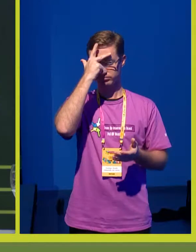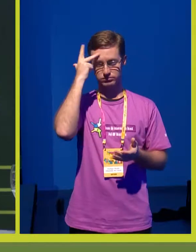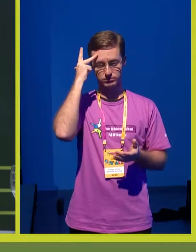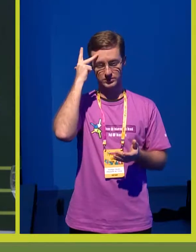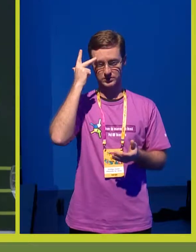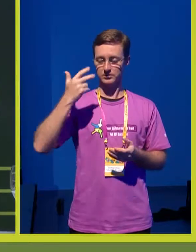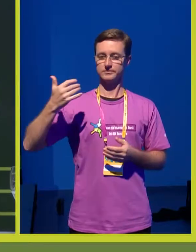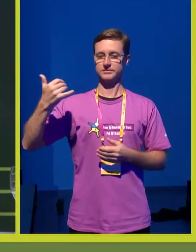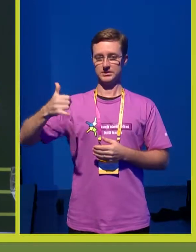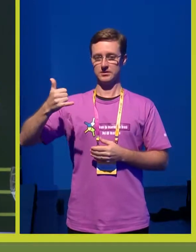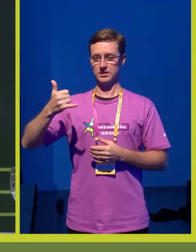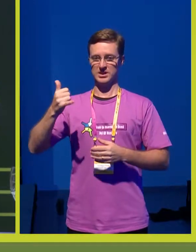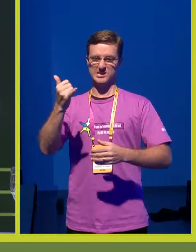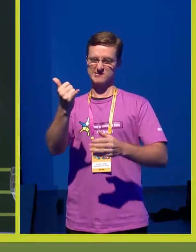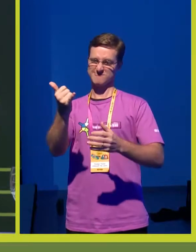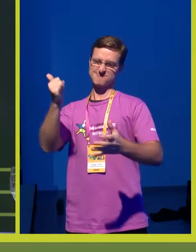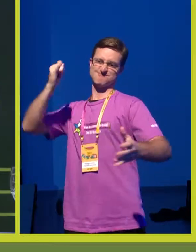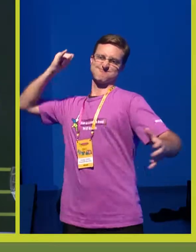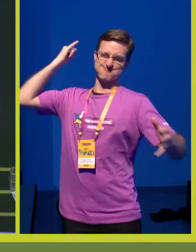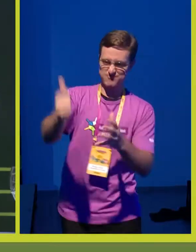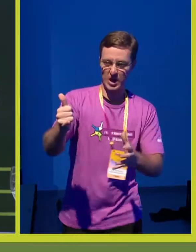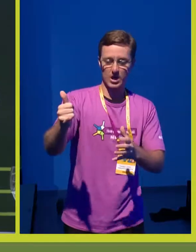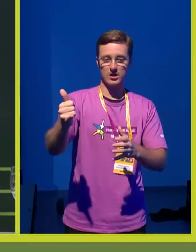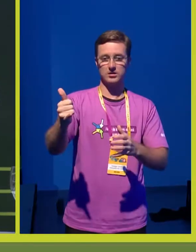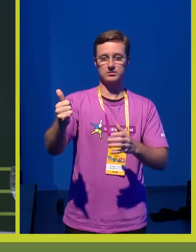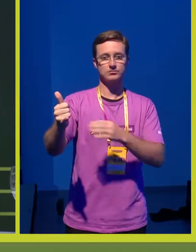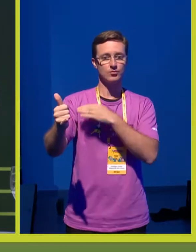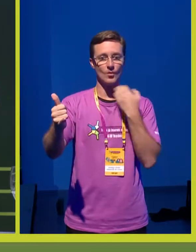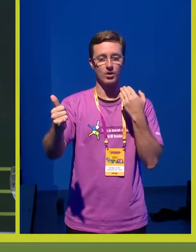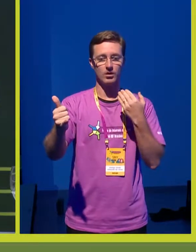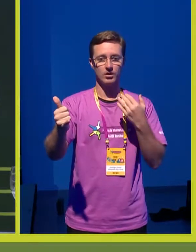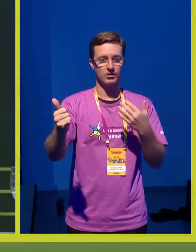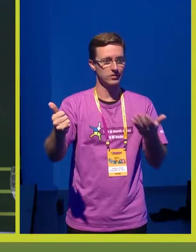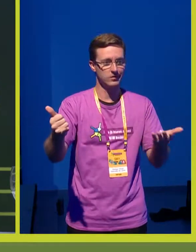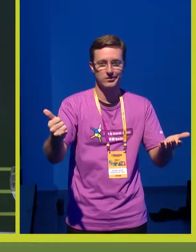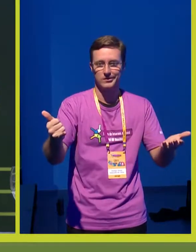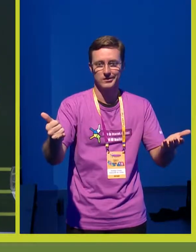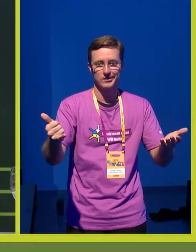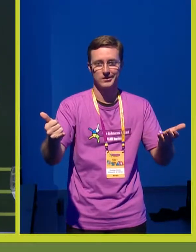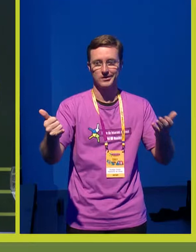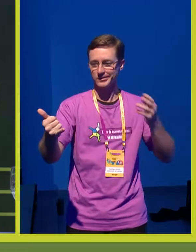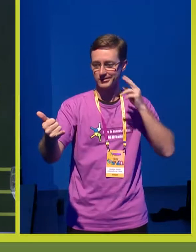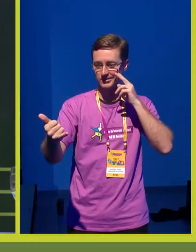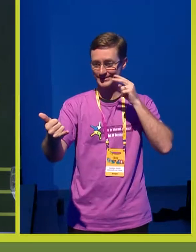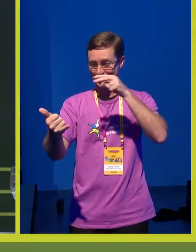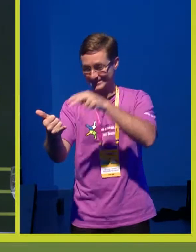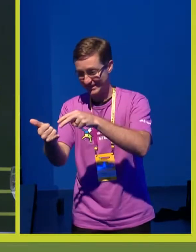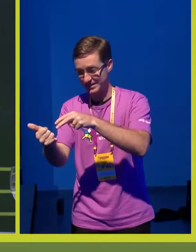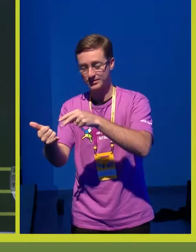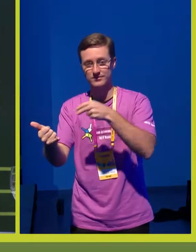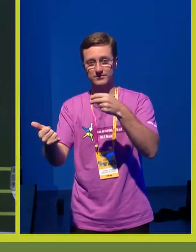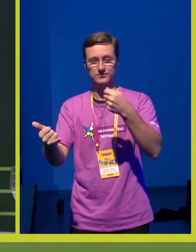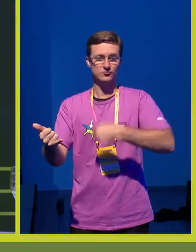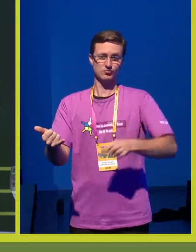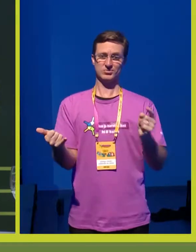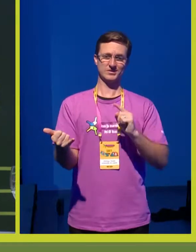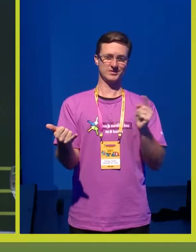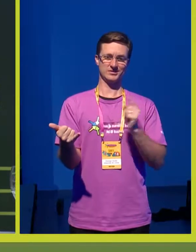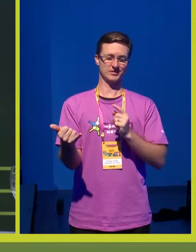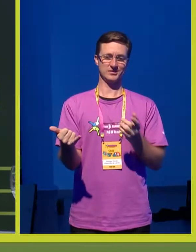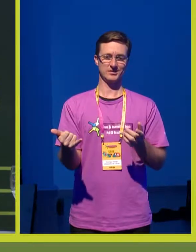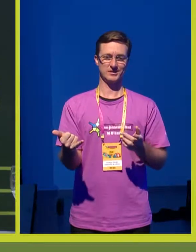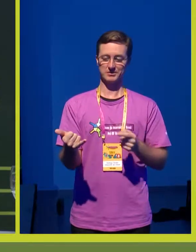utilizou um celular para bater na cabeça de alguém agredir e matar eu não preciso ver o que estava dentro daquele celular para